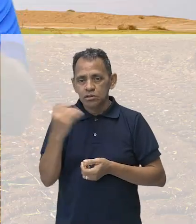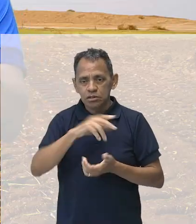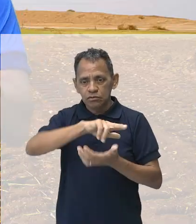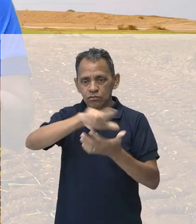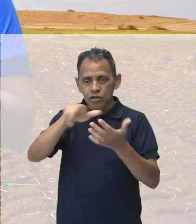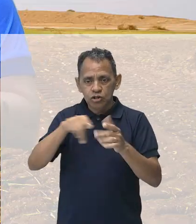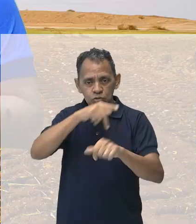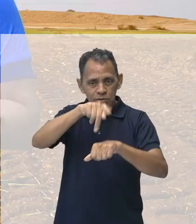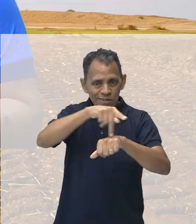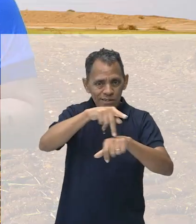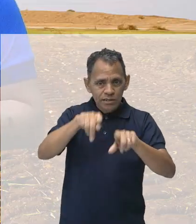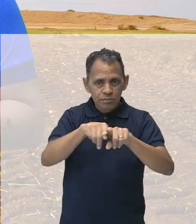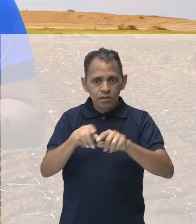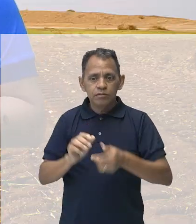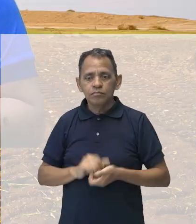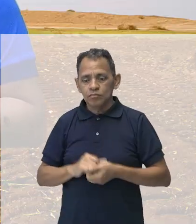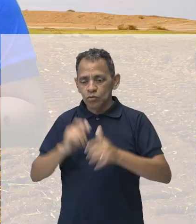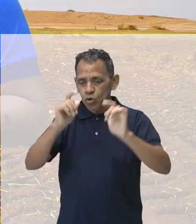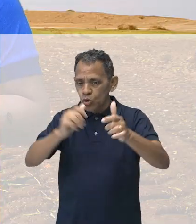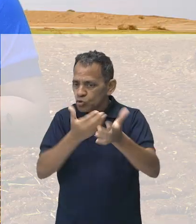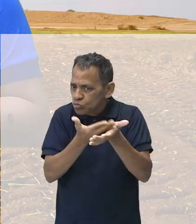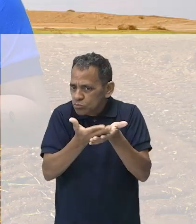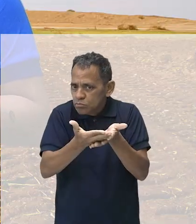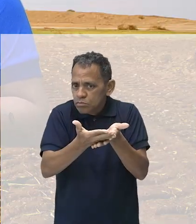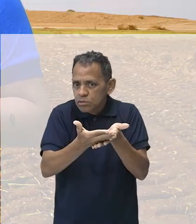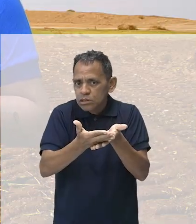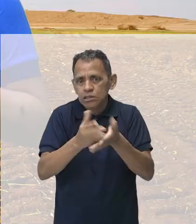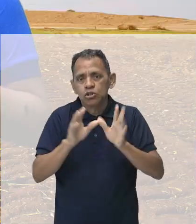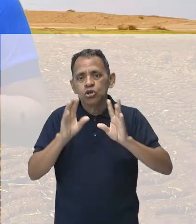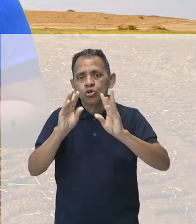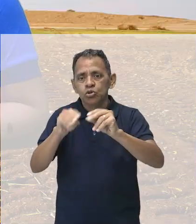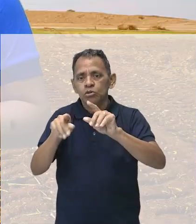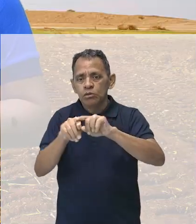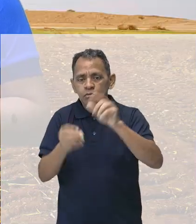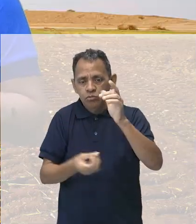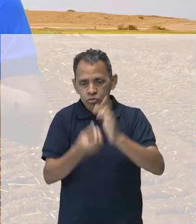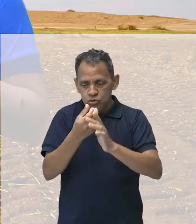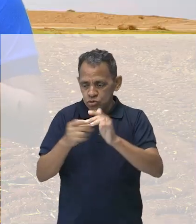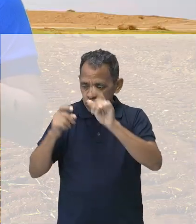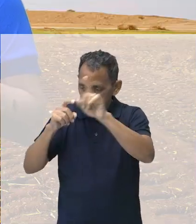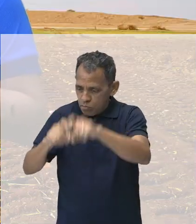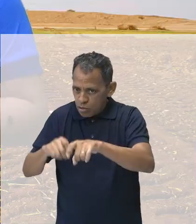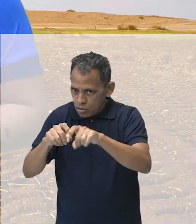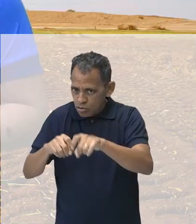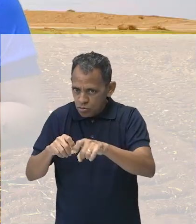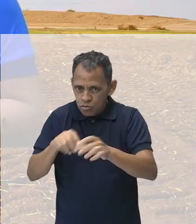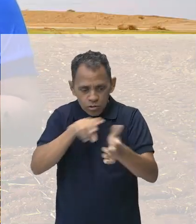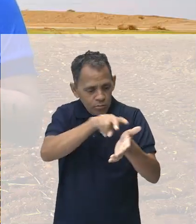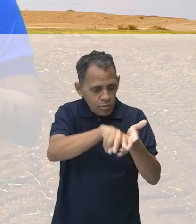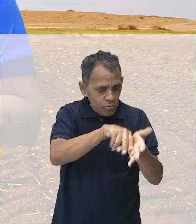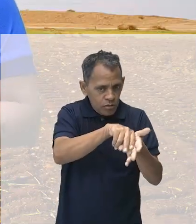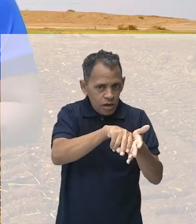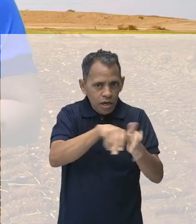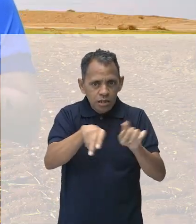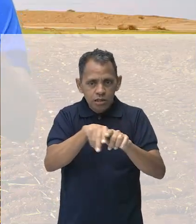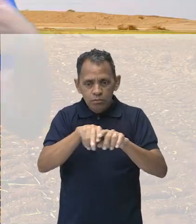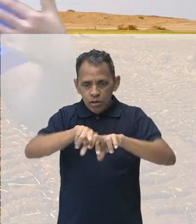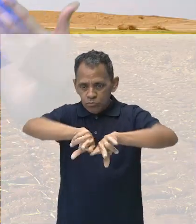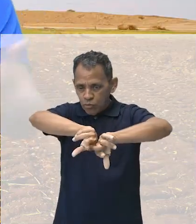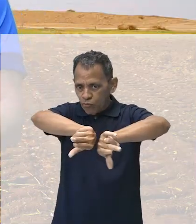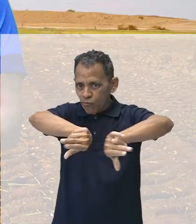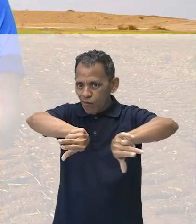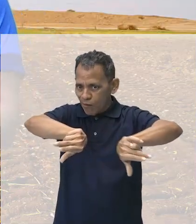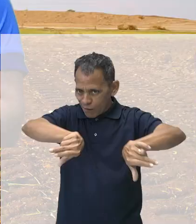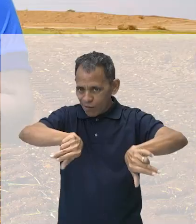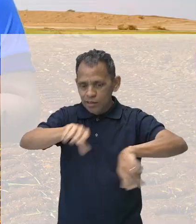é onde, gente, tudo se inicia, né? A produção agrícola, a pecuária, o extrativismo é